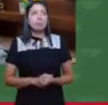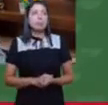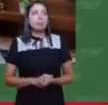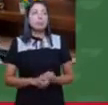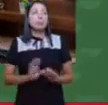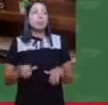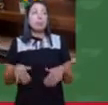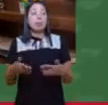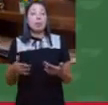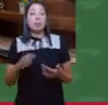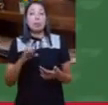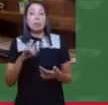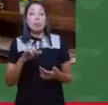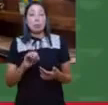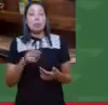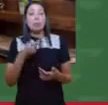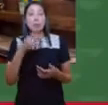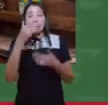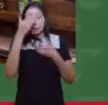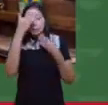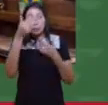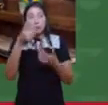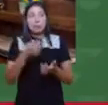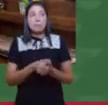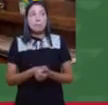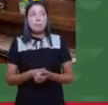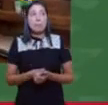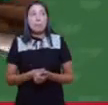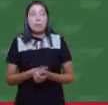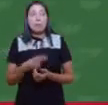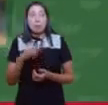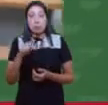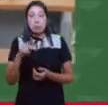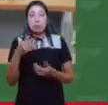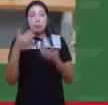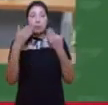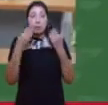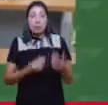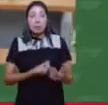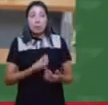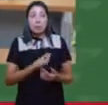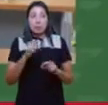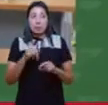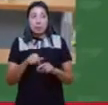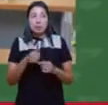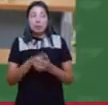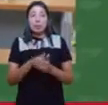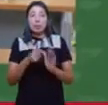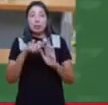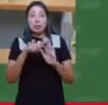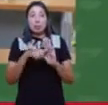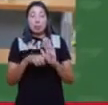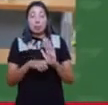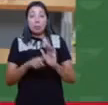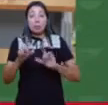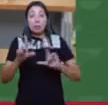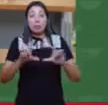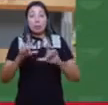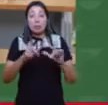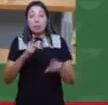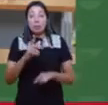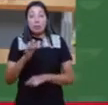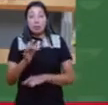Bolsonaro. Daúl Cunha, eu quero te agradecer por essa presença hoje aqui. Esse é um programa da TV